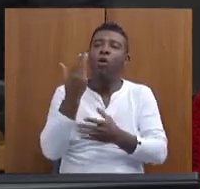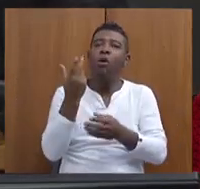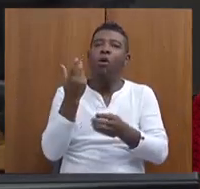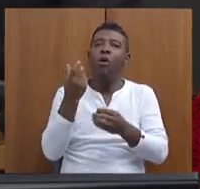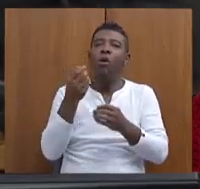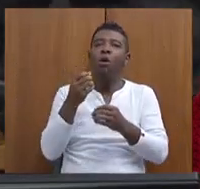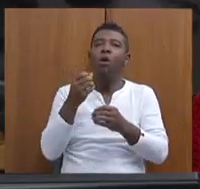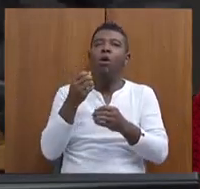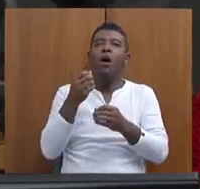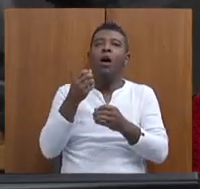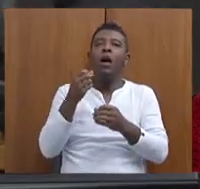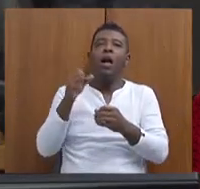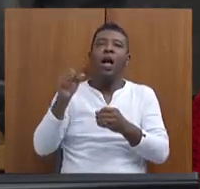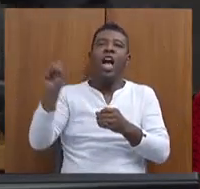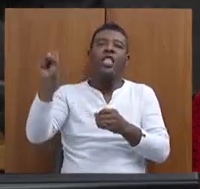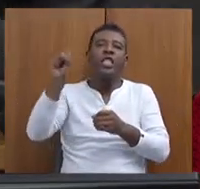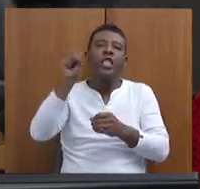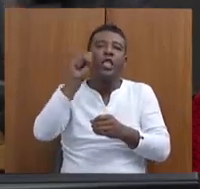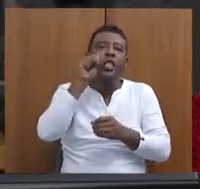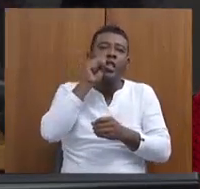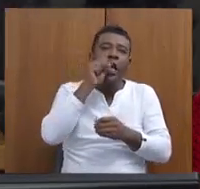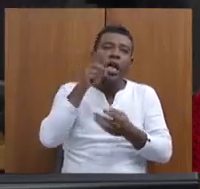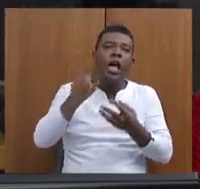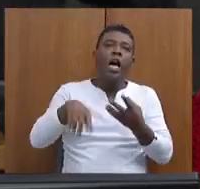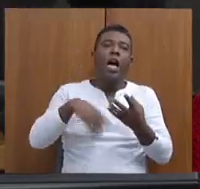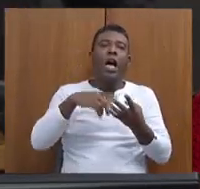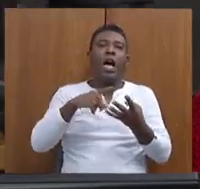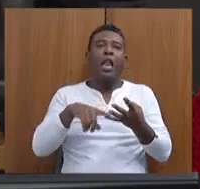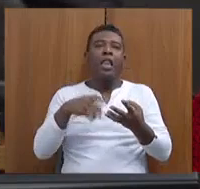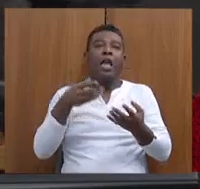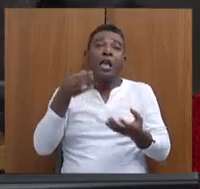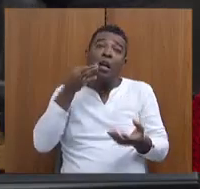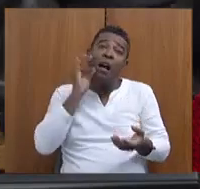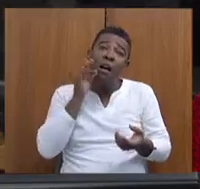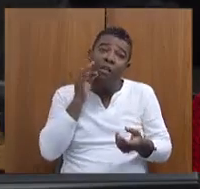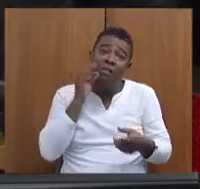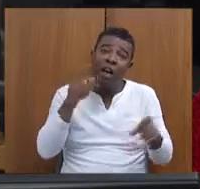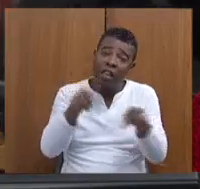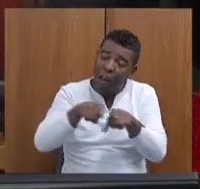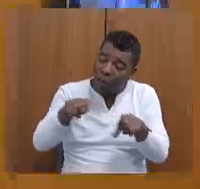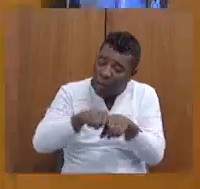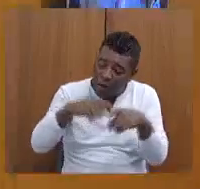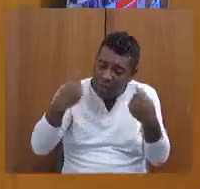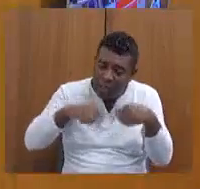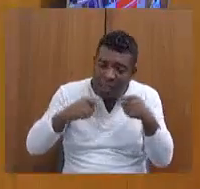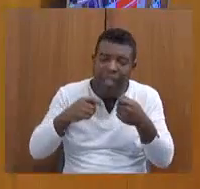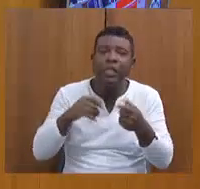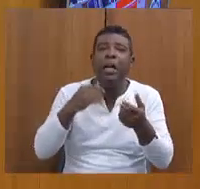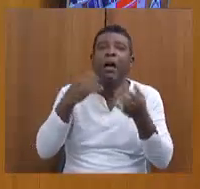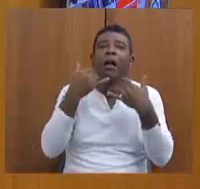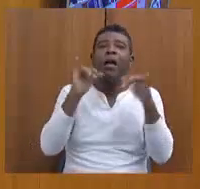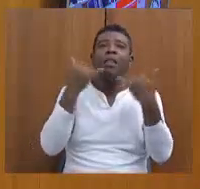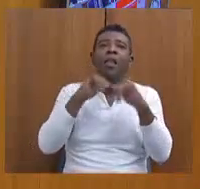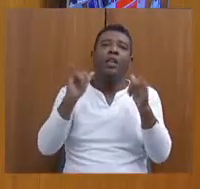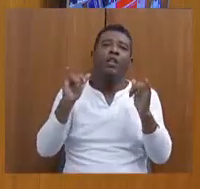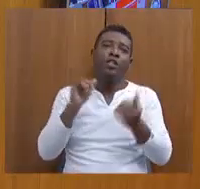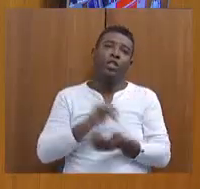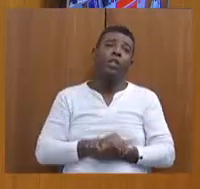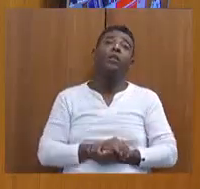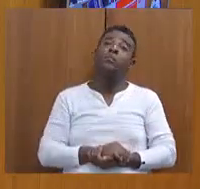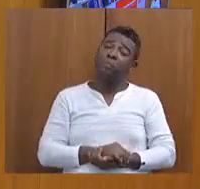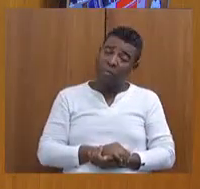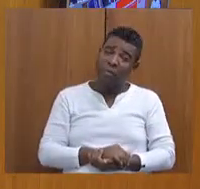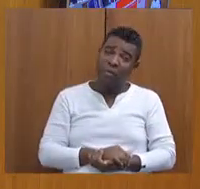aqui Quem produz né o café também demanda muita energia nós vamos conseguir não só produzir com qualidade